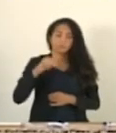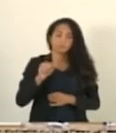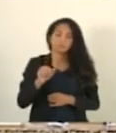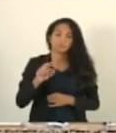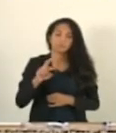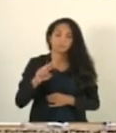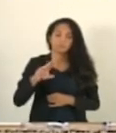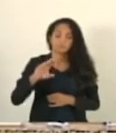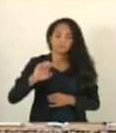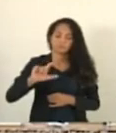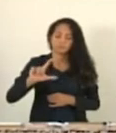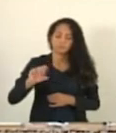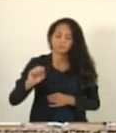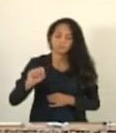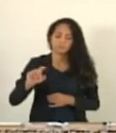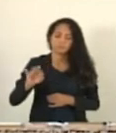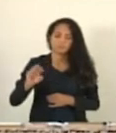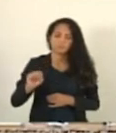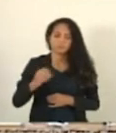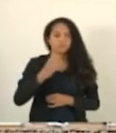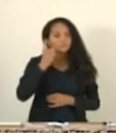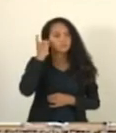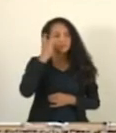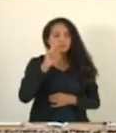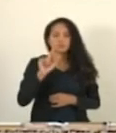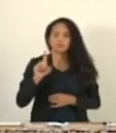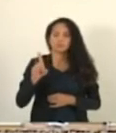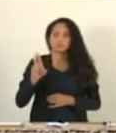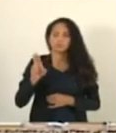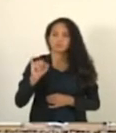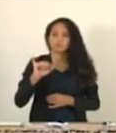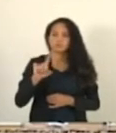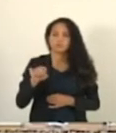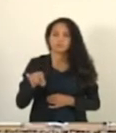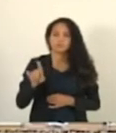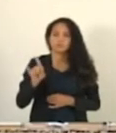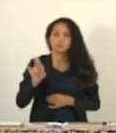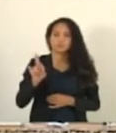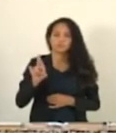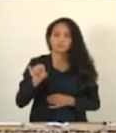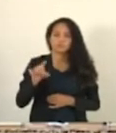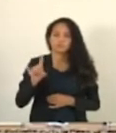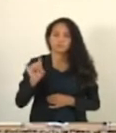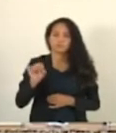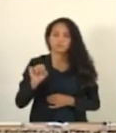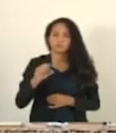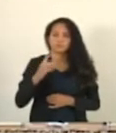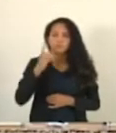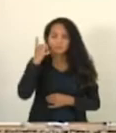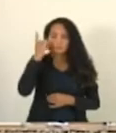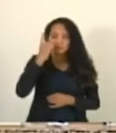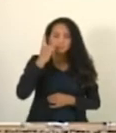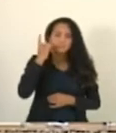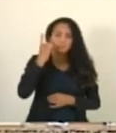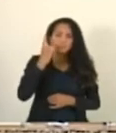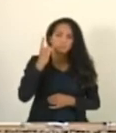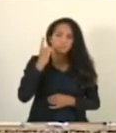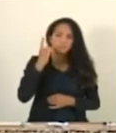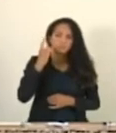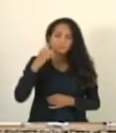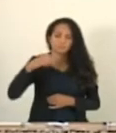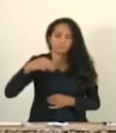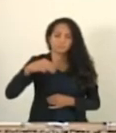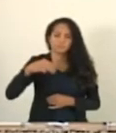Santos. Deputado Luiz Durão. deputado Marcelo Santos, deputado